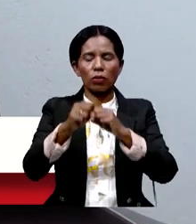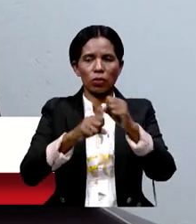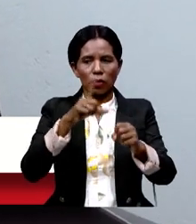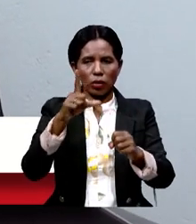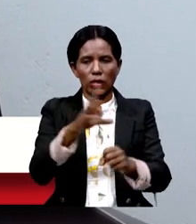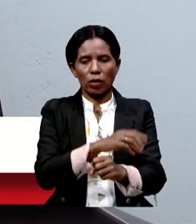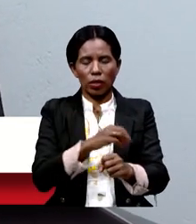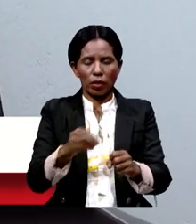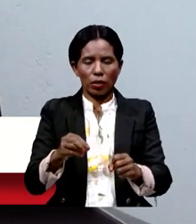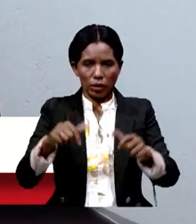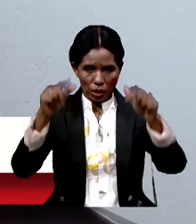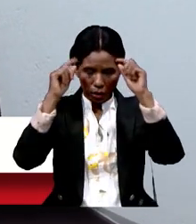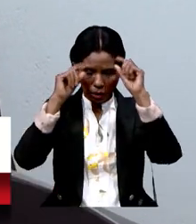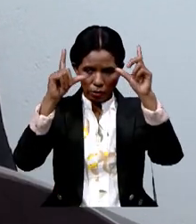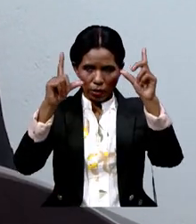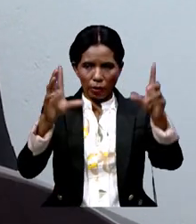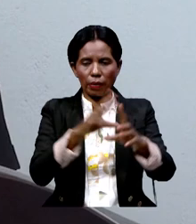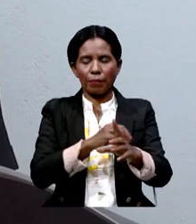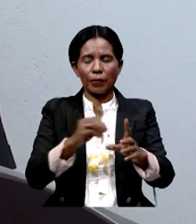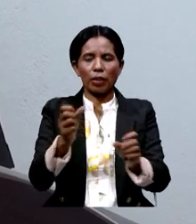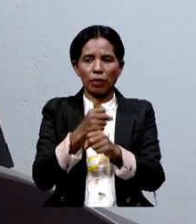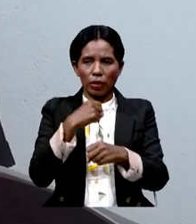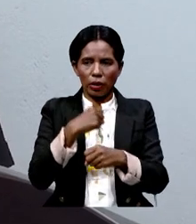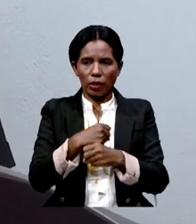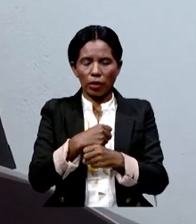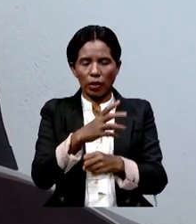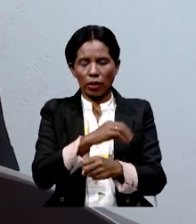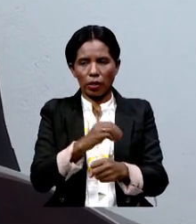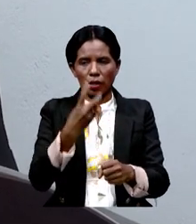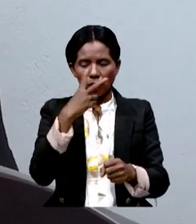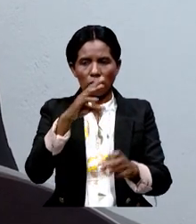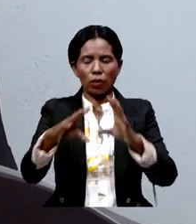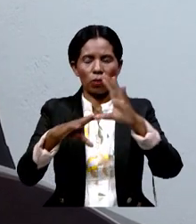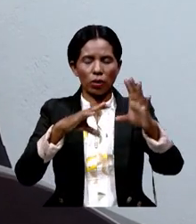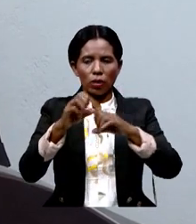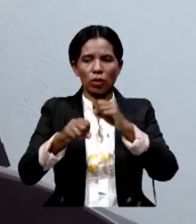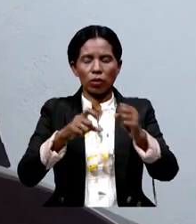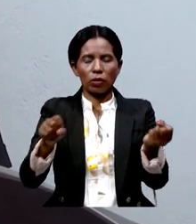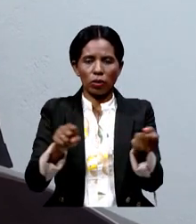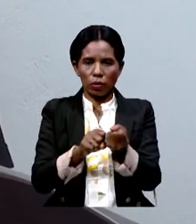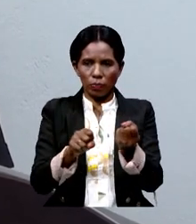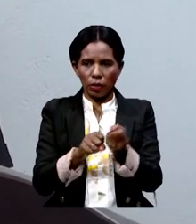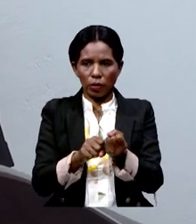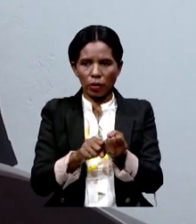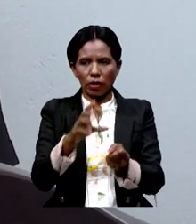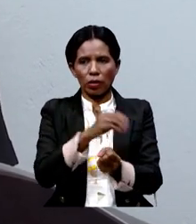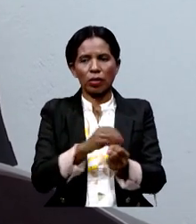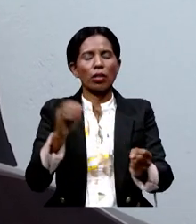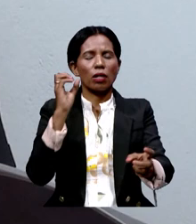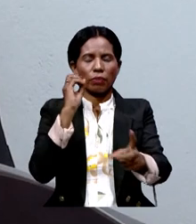se consolidar em Timor-Leste, o que é que poderemos fazer para ver a comunicação social contribuir para esse